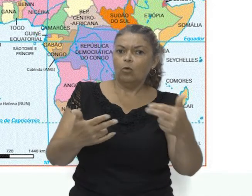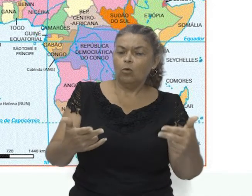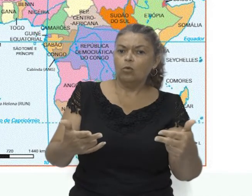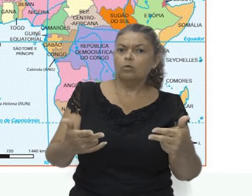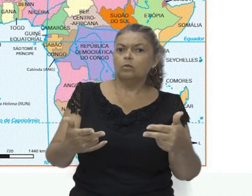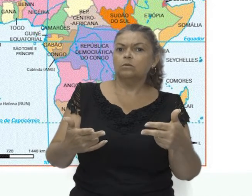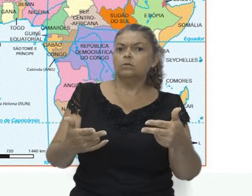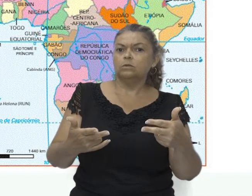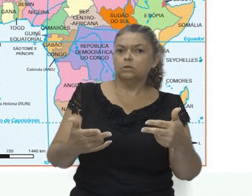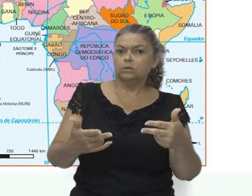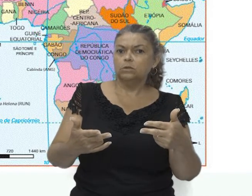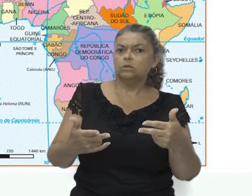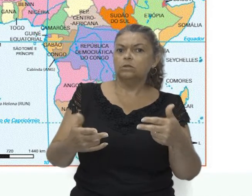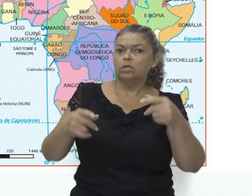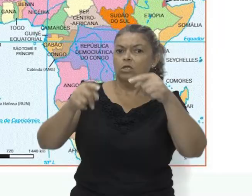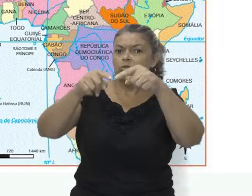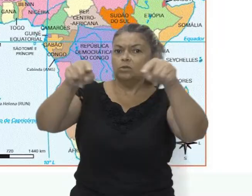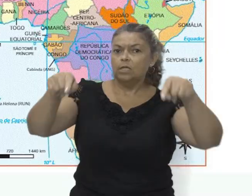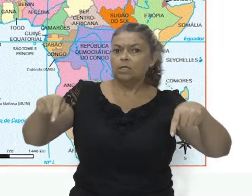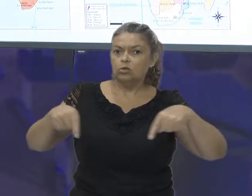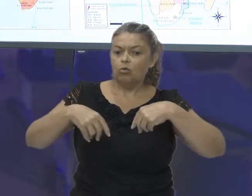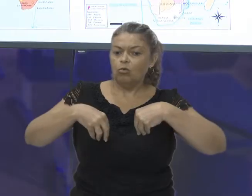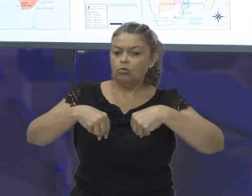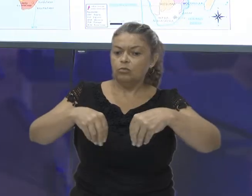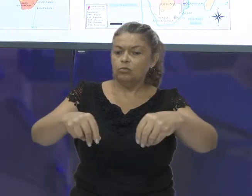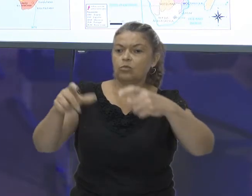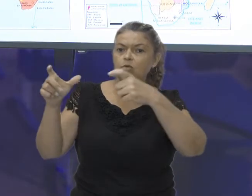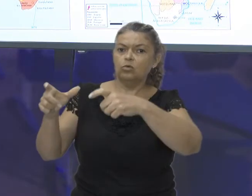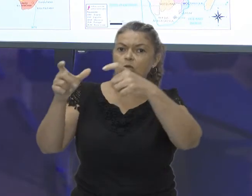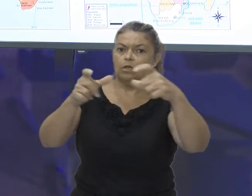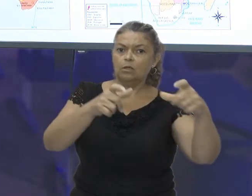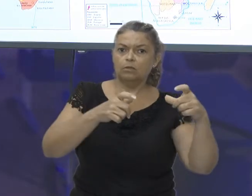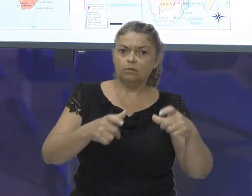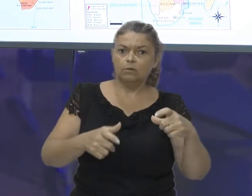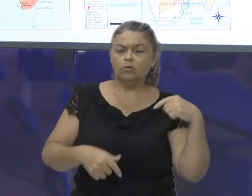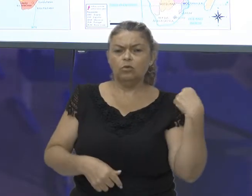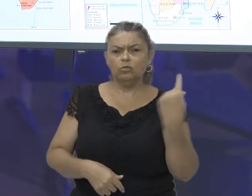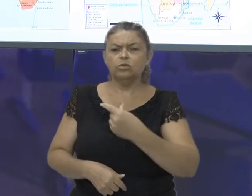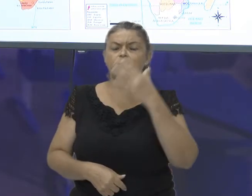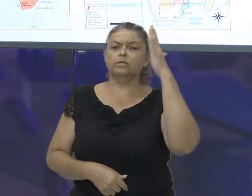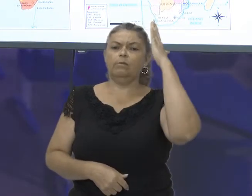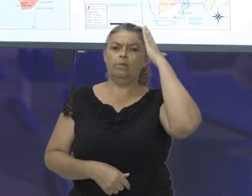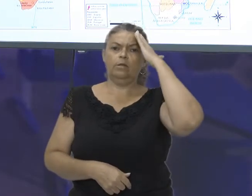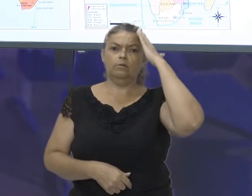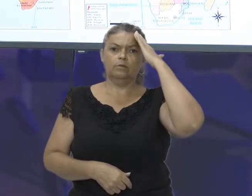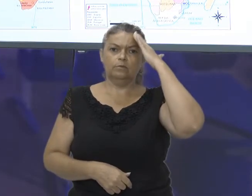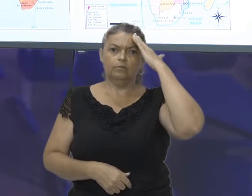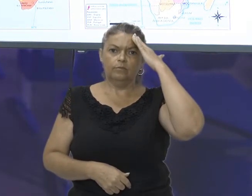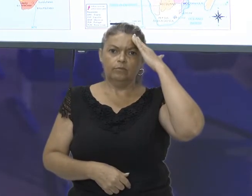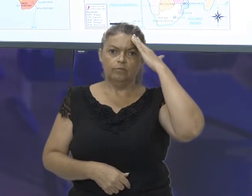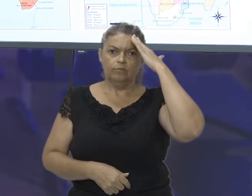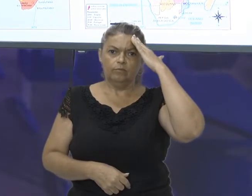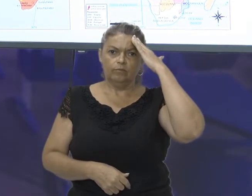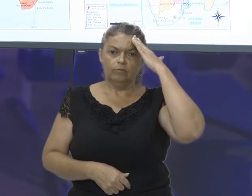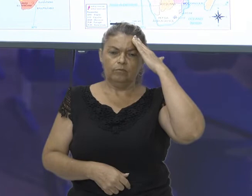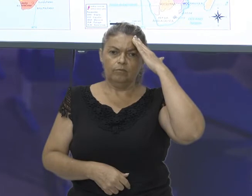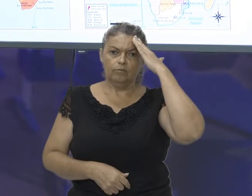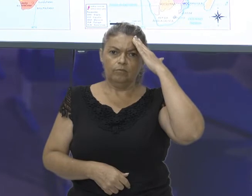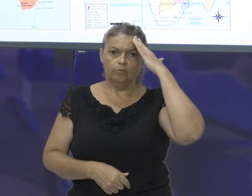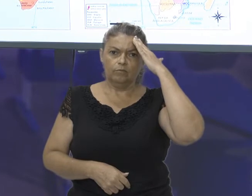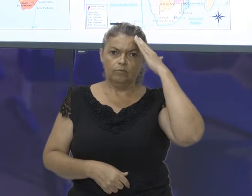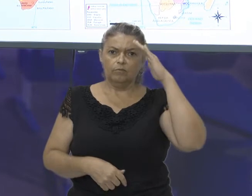territoriais que cada um representa. Tá certo, gente? Como nós sabemos, com